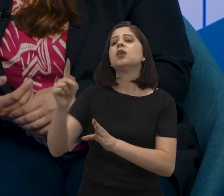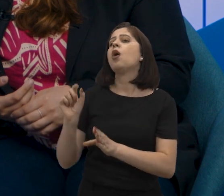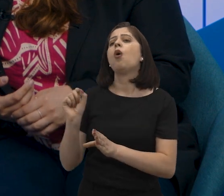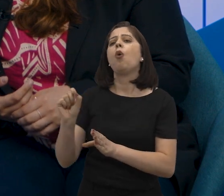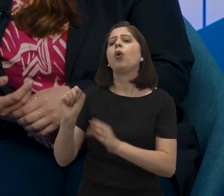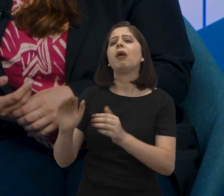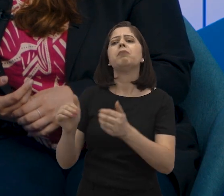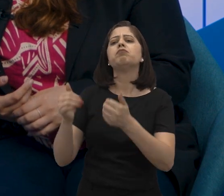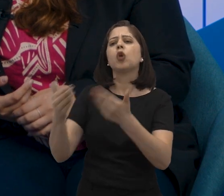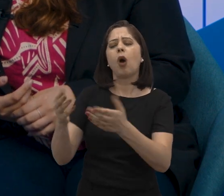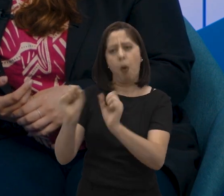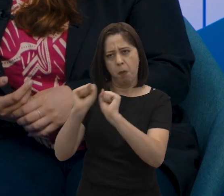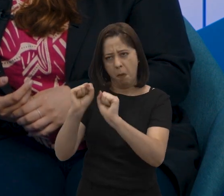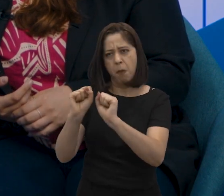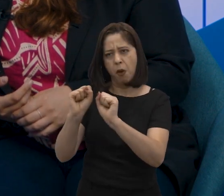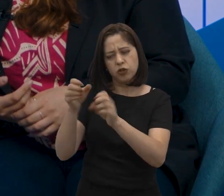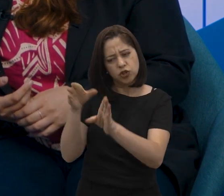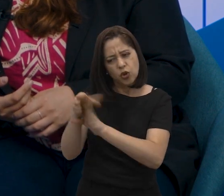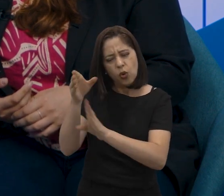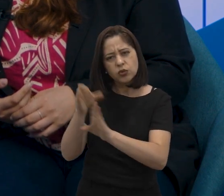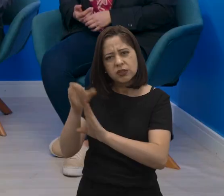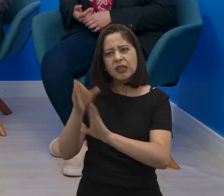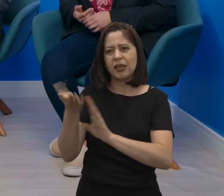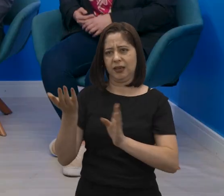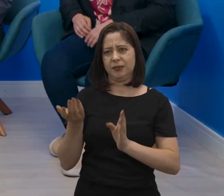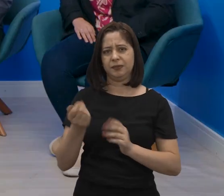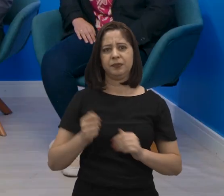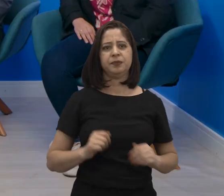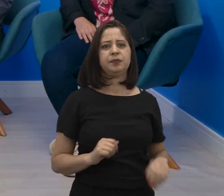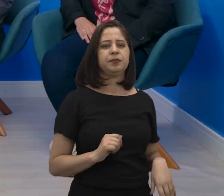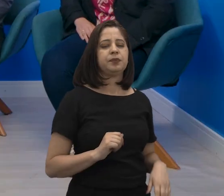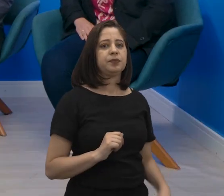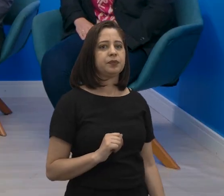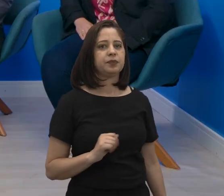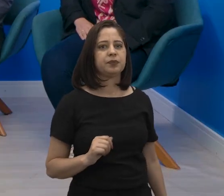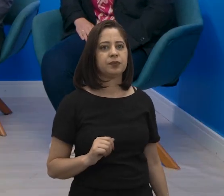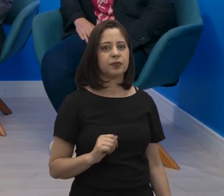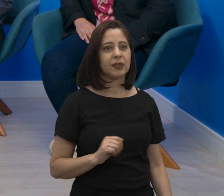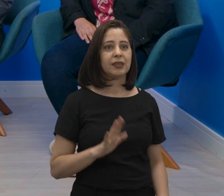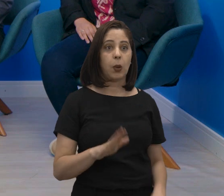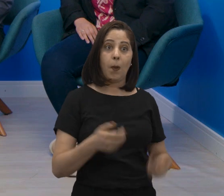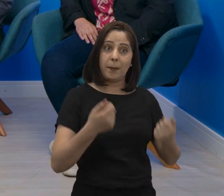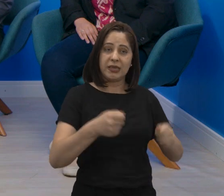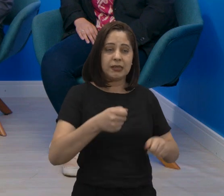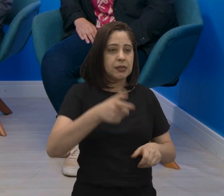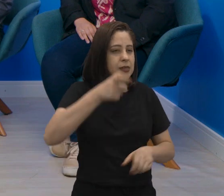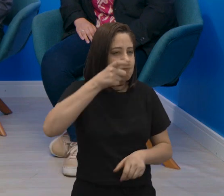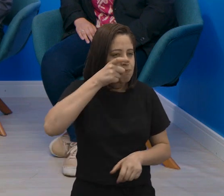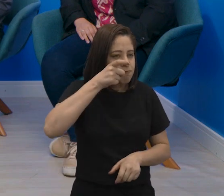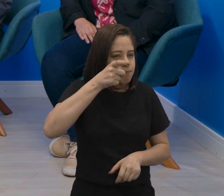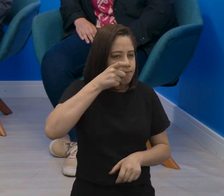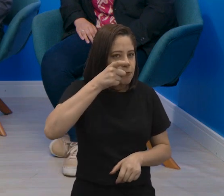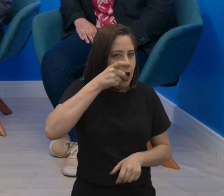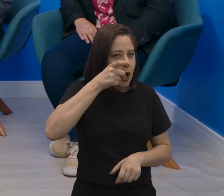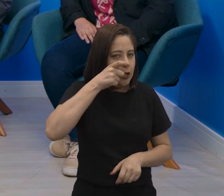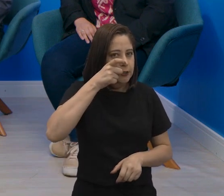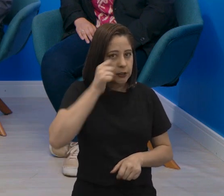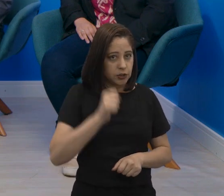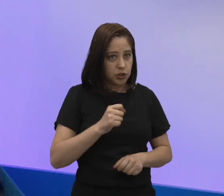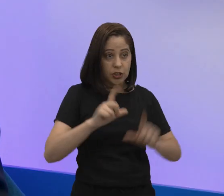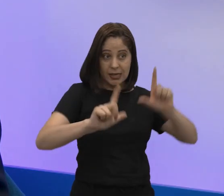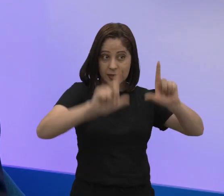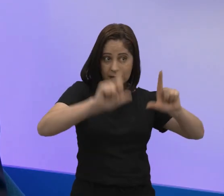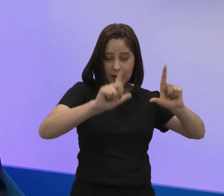eleitores usarem também esse período, tirar bom proveito desse período? Assistir, né, acessar o